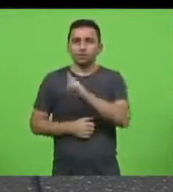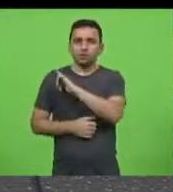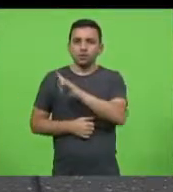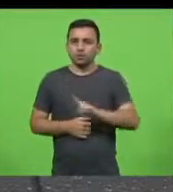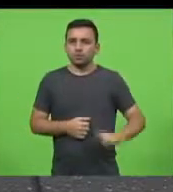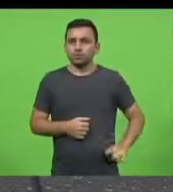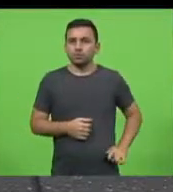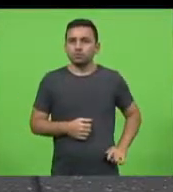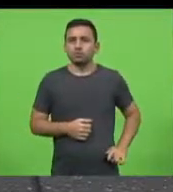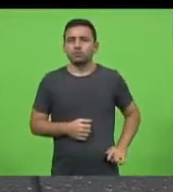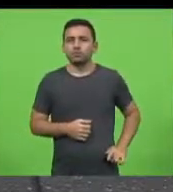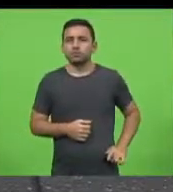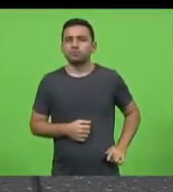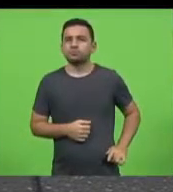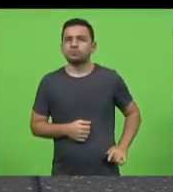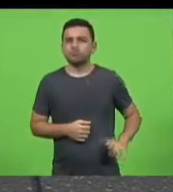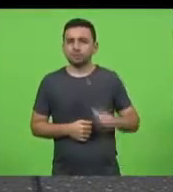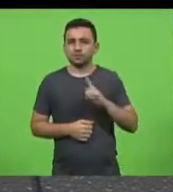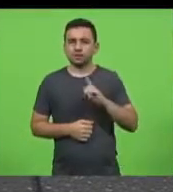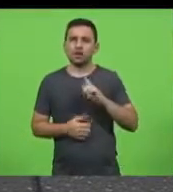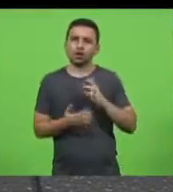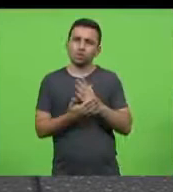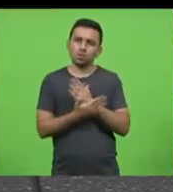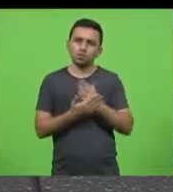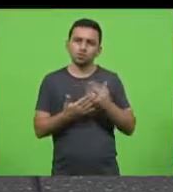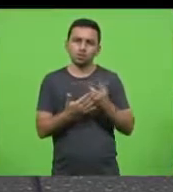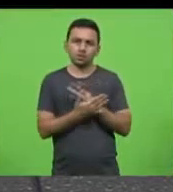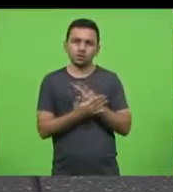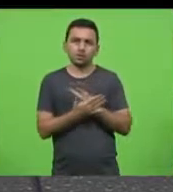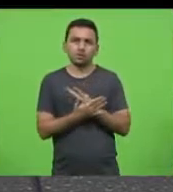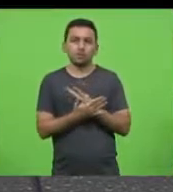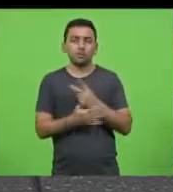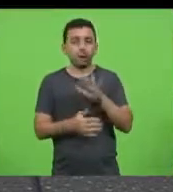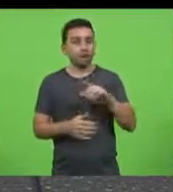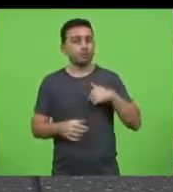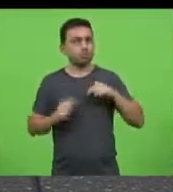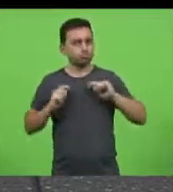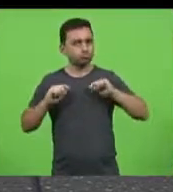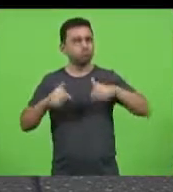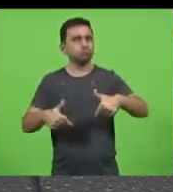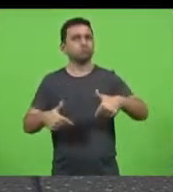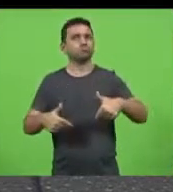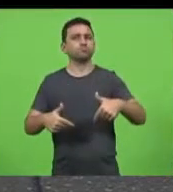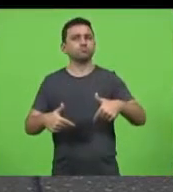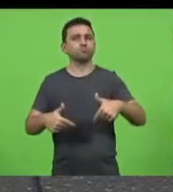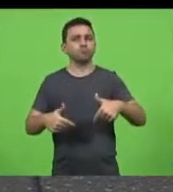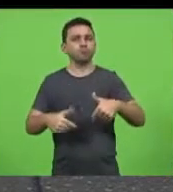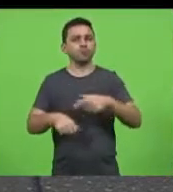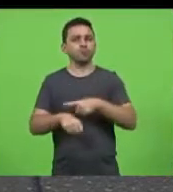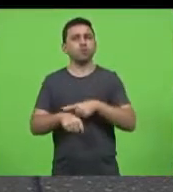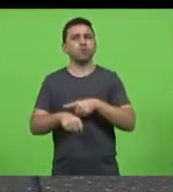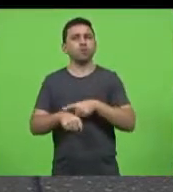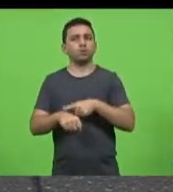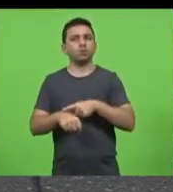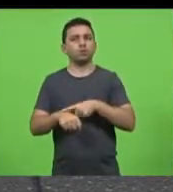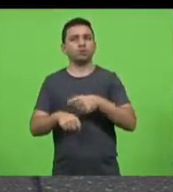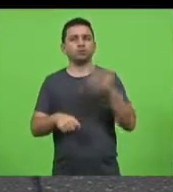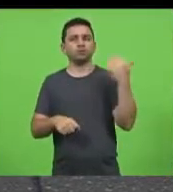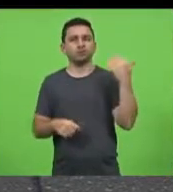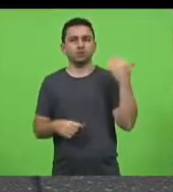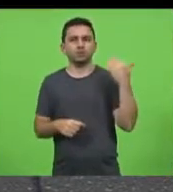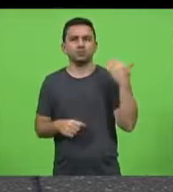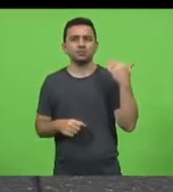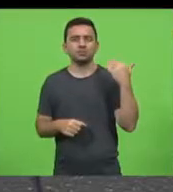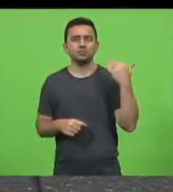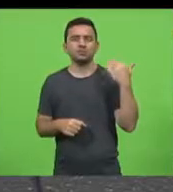alguns erros, mas ele foi extremamente ousado quando definiu, deputado